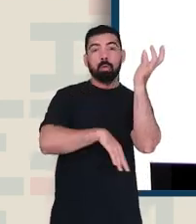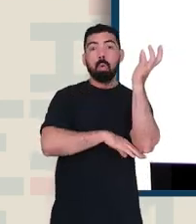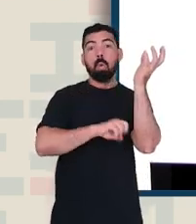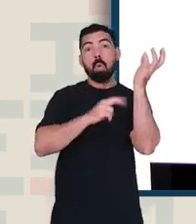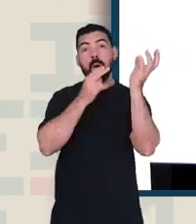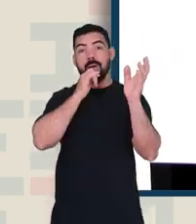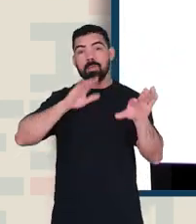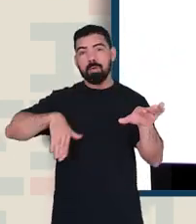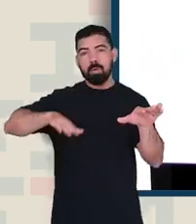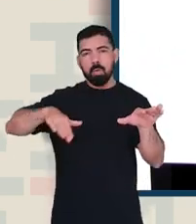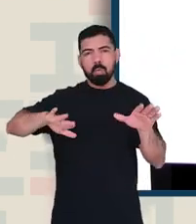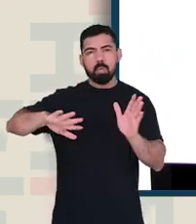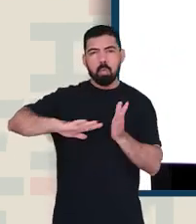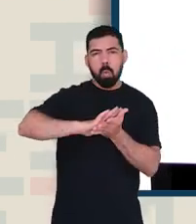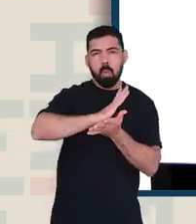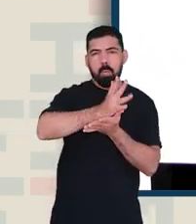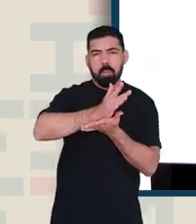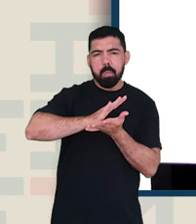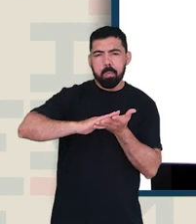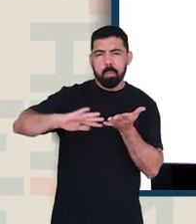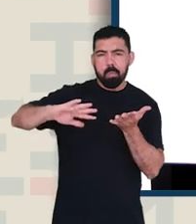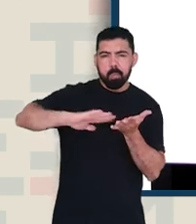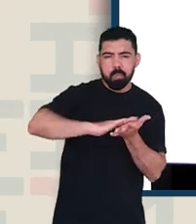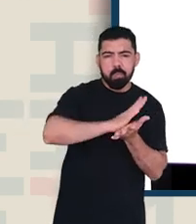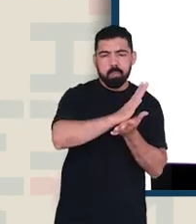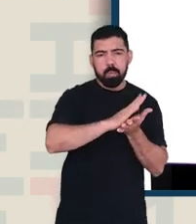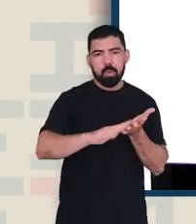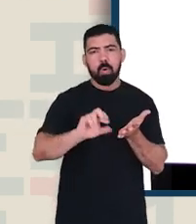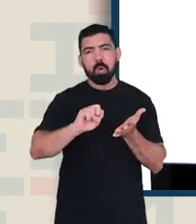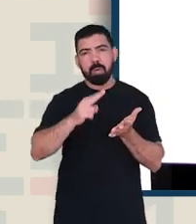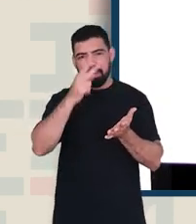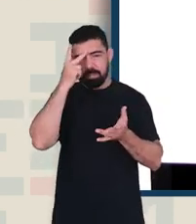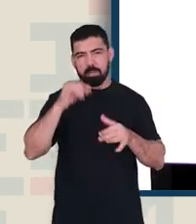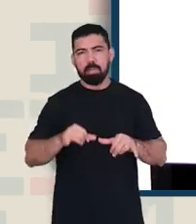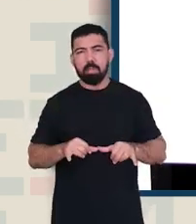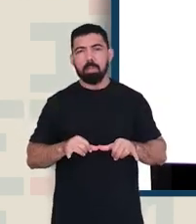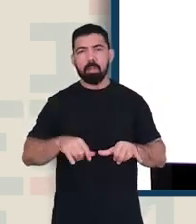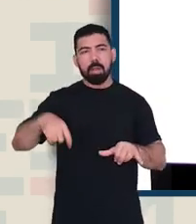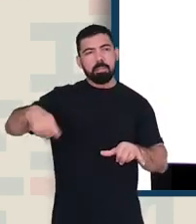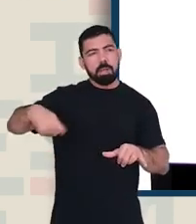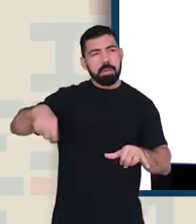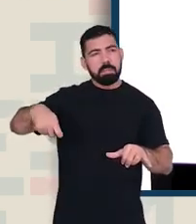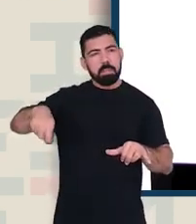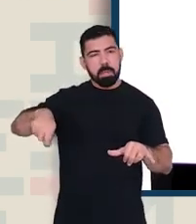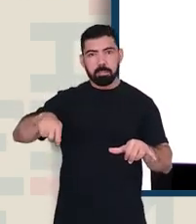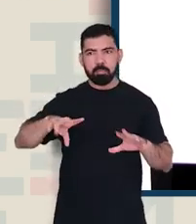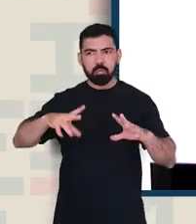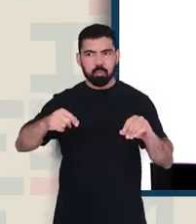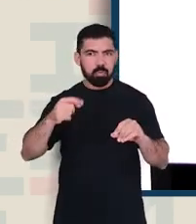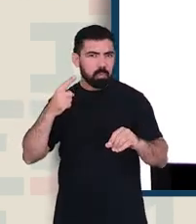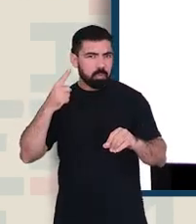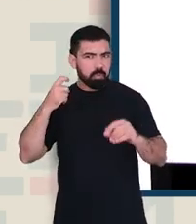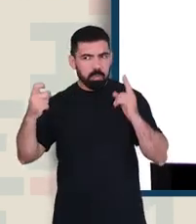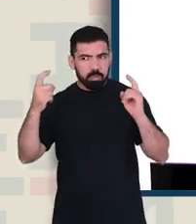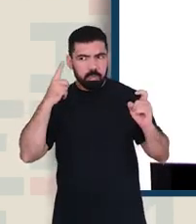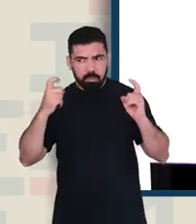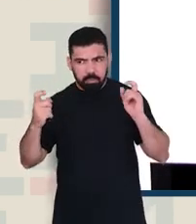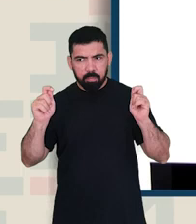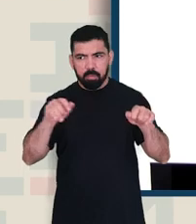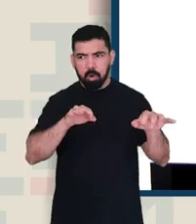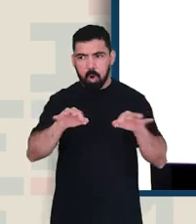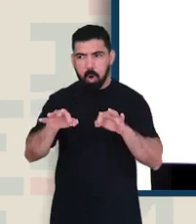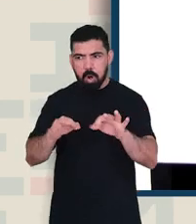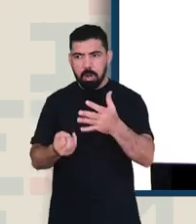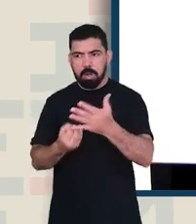praia, com o vendedor de chegadinho passando. Tudo isso a gente pode organizar de uma maneira ou de outra